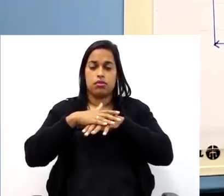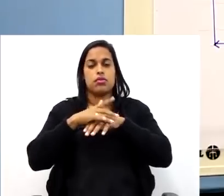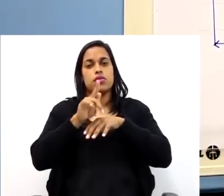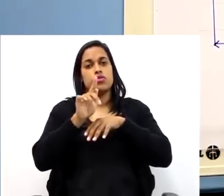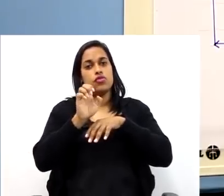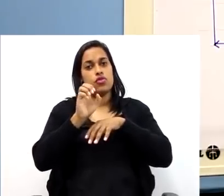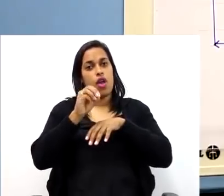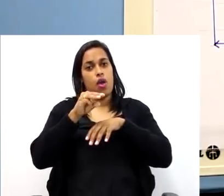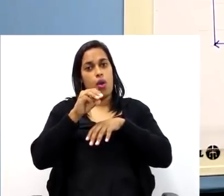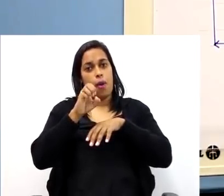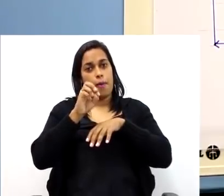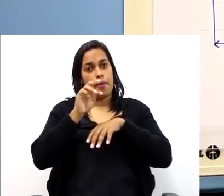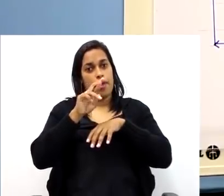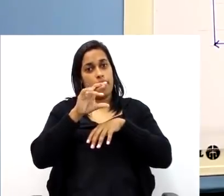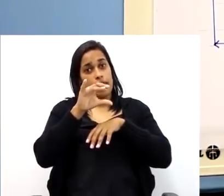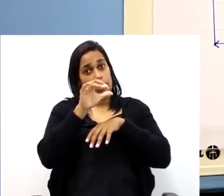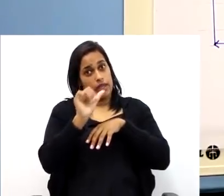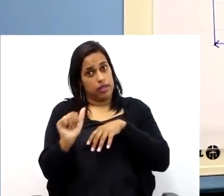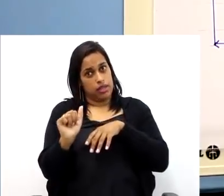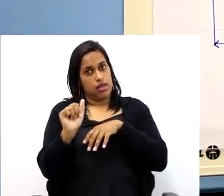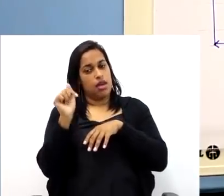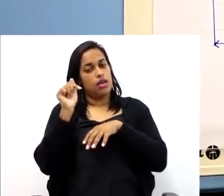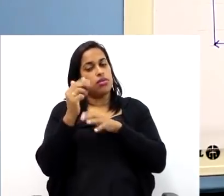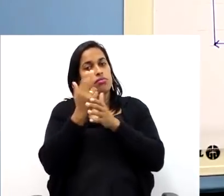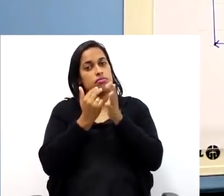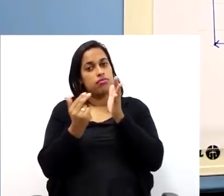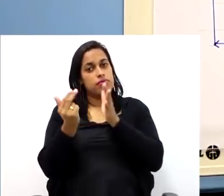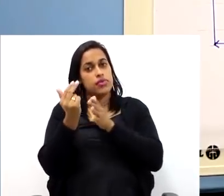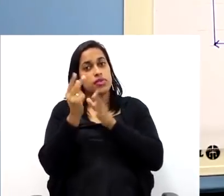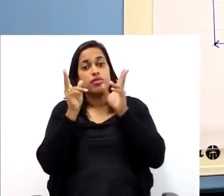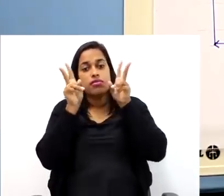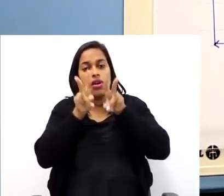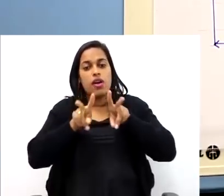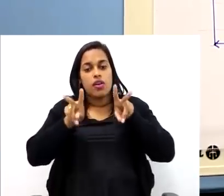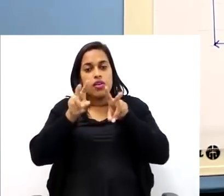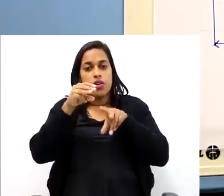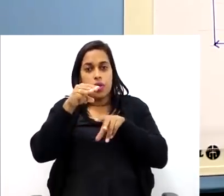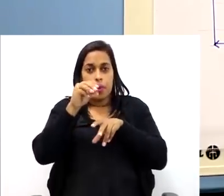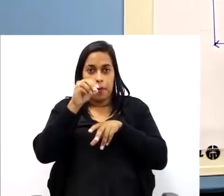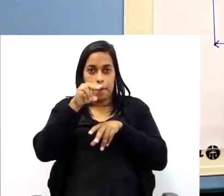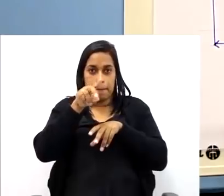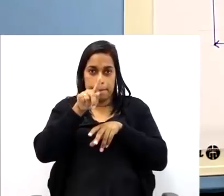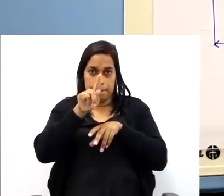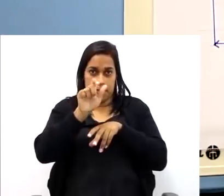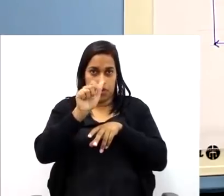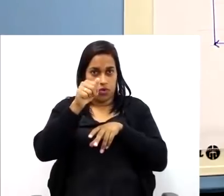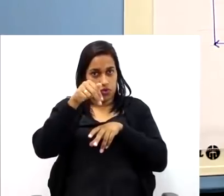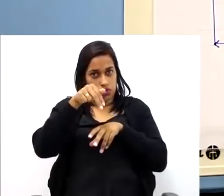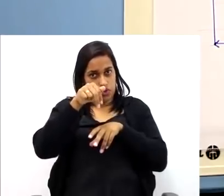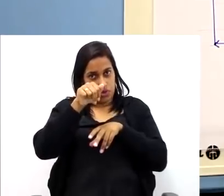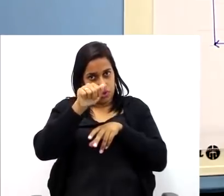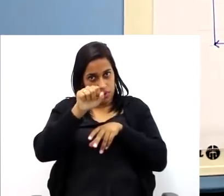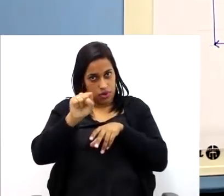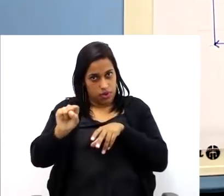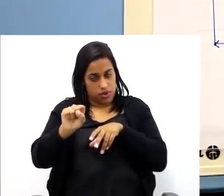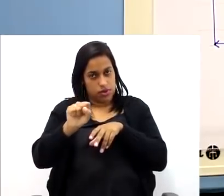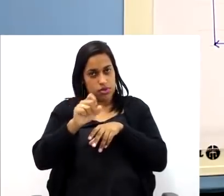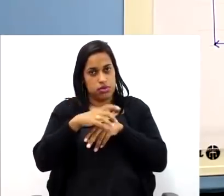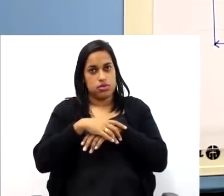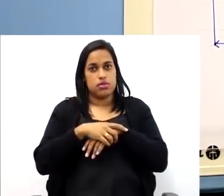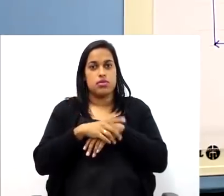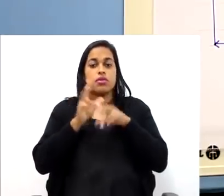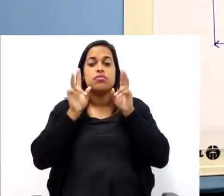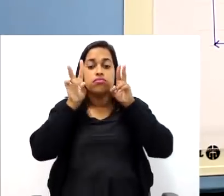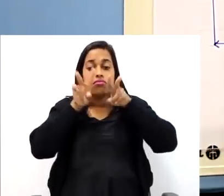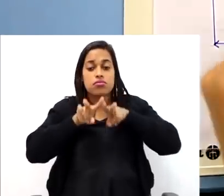peça agora em as vistas mongianas dela. A vista frontal, a vista superior, projetada aqui